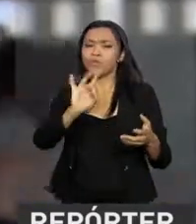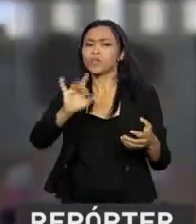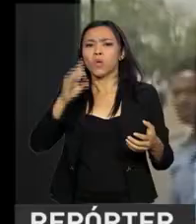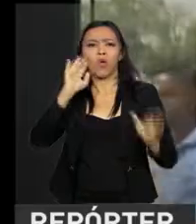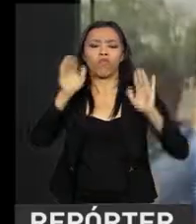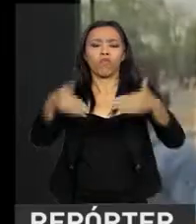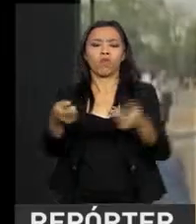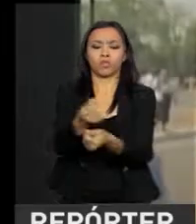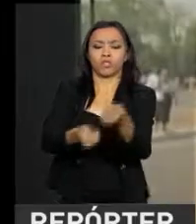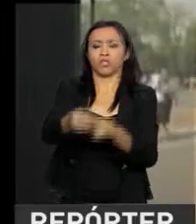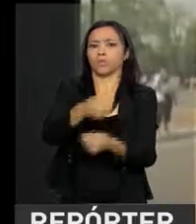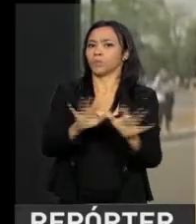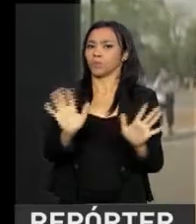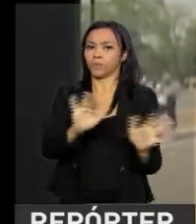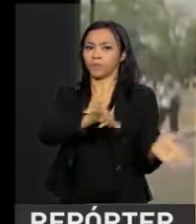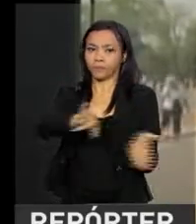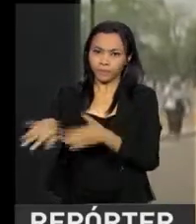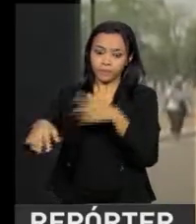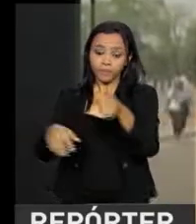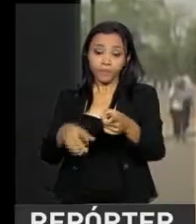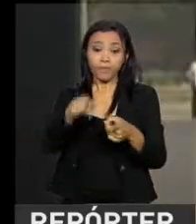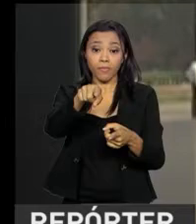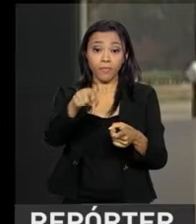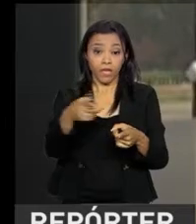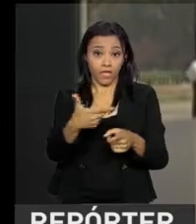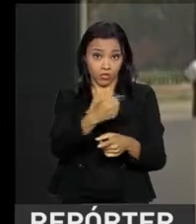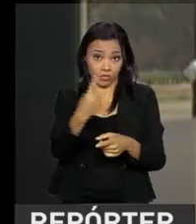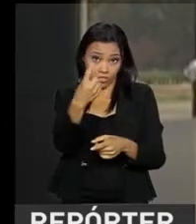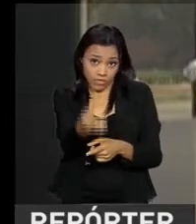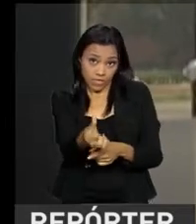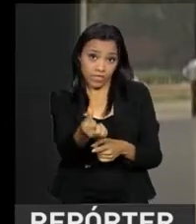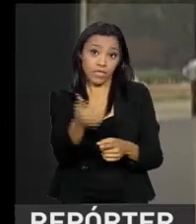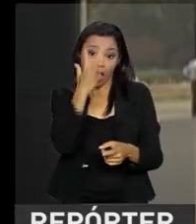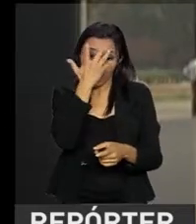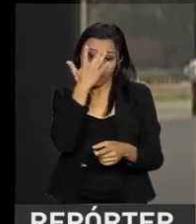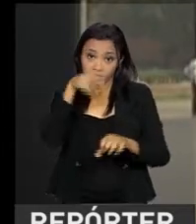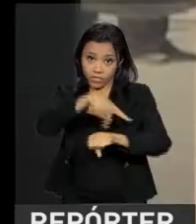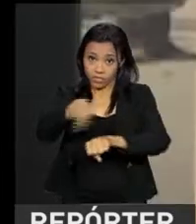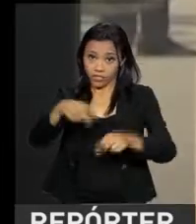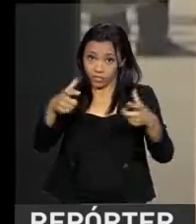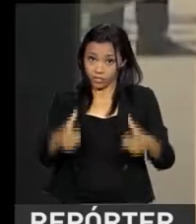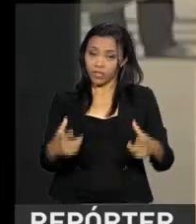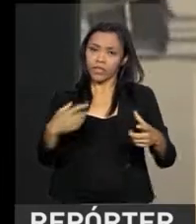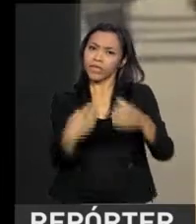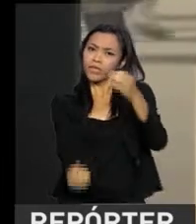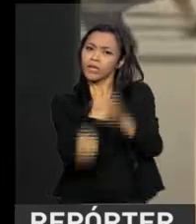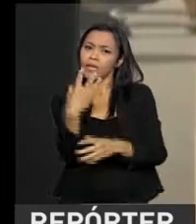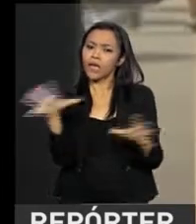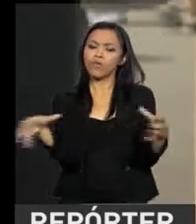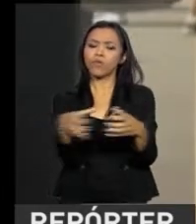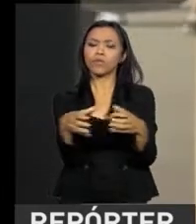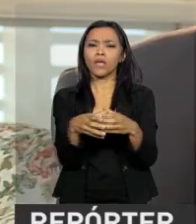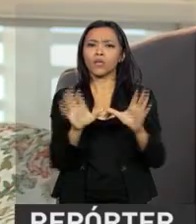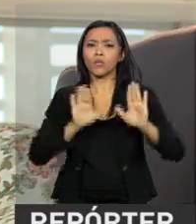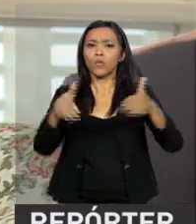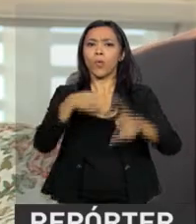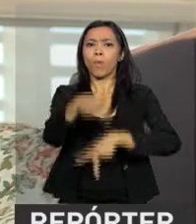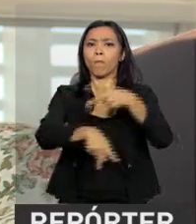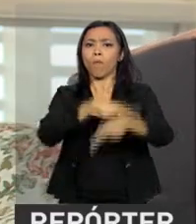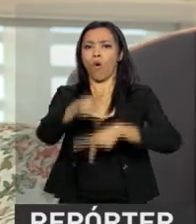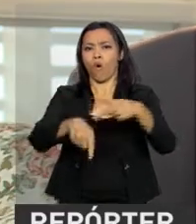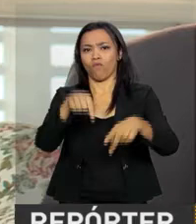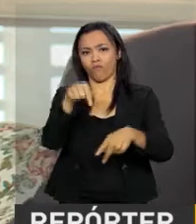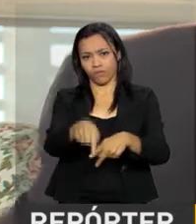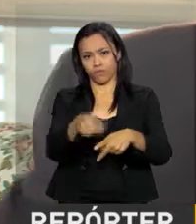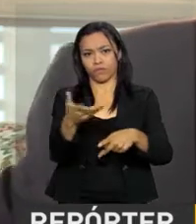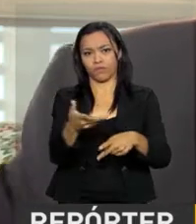financeira presidindo o grupo em 2016 a índia pretende fazer uma cúpula voltada para os povos do brics subisse